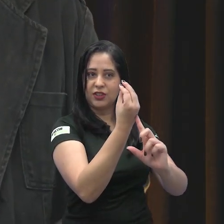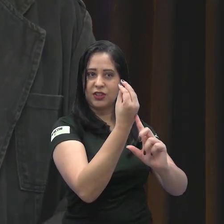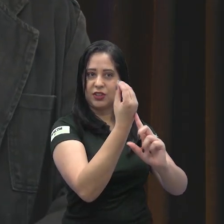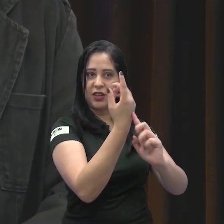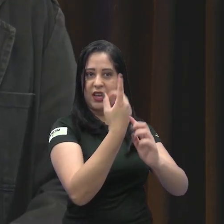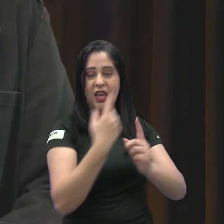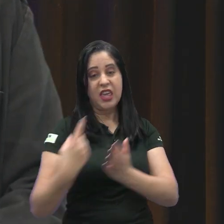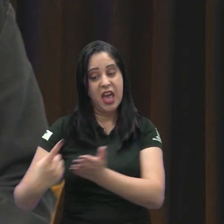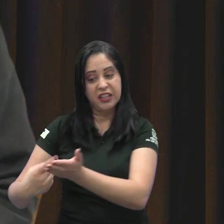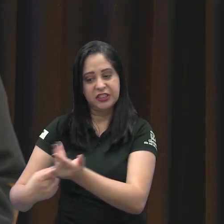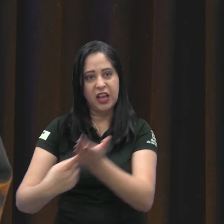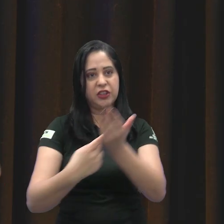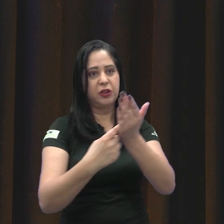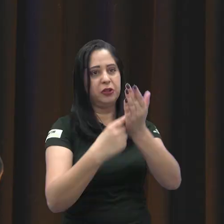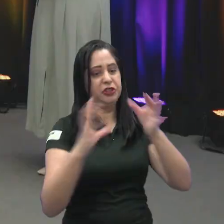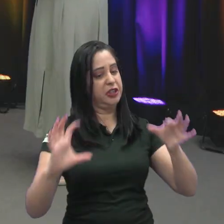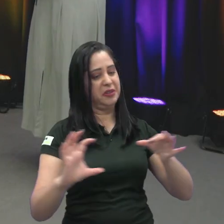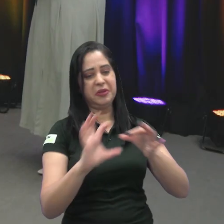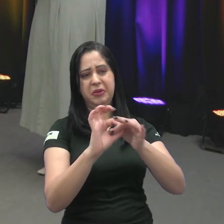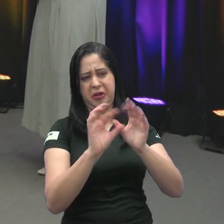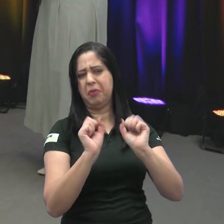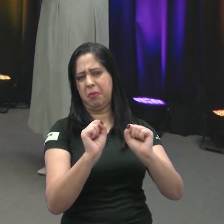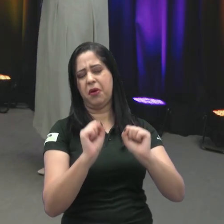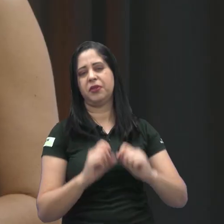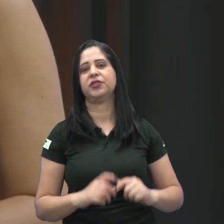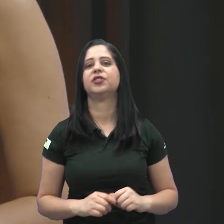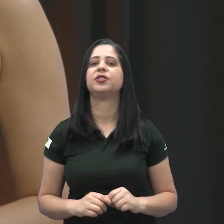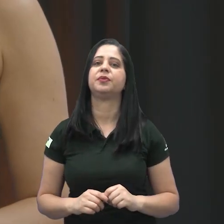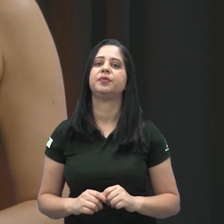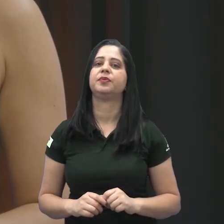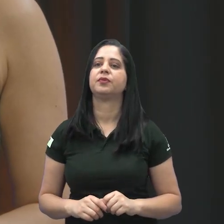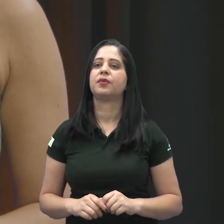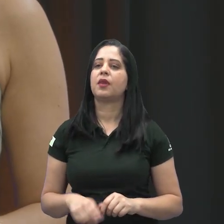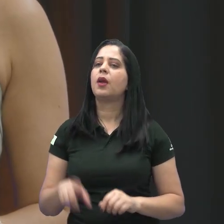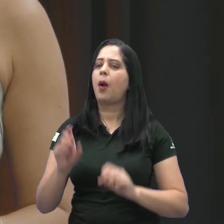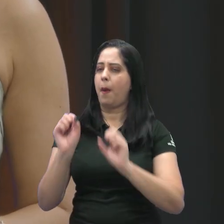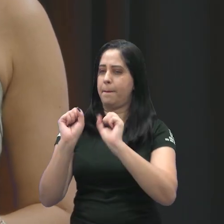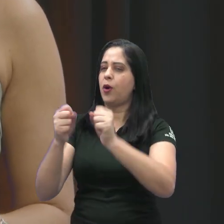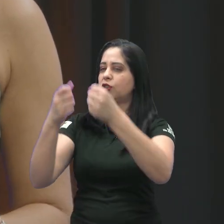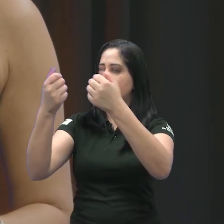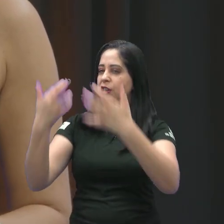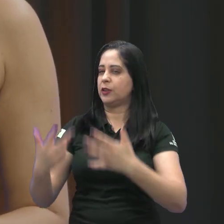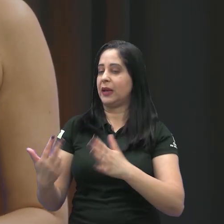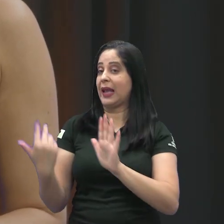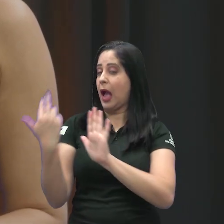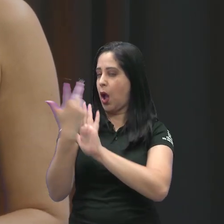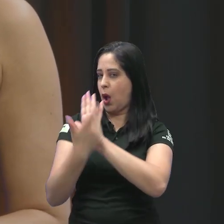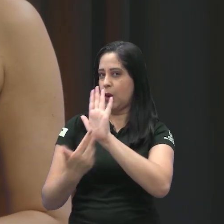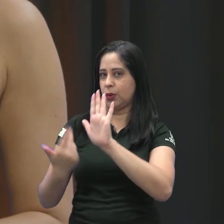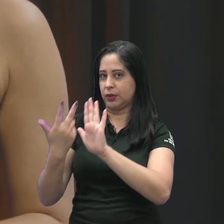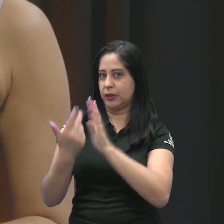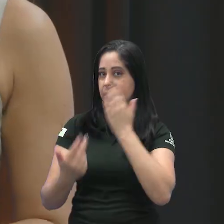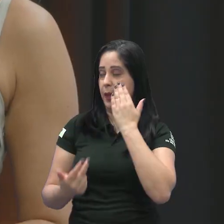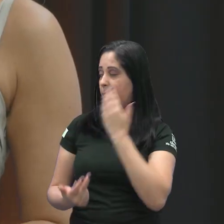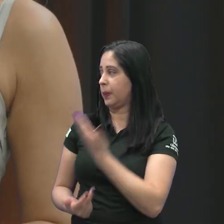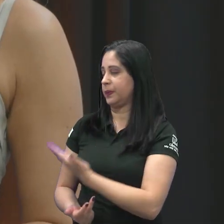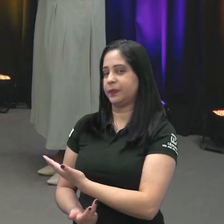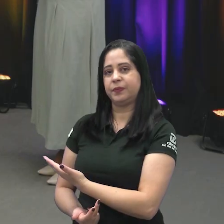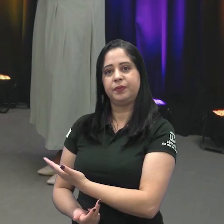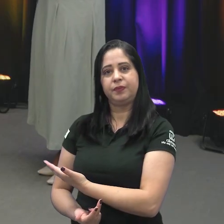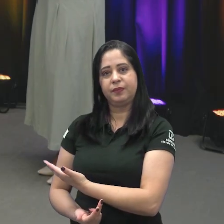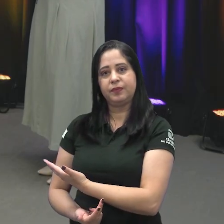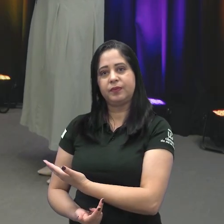inteligência artificial, eu acredito. Vamos falar um pouquinho da sua obra e já aproveitar para dar gancho para uma pergunta aqui, que essa foi a